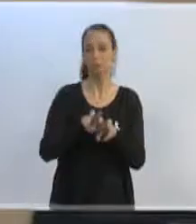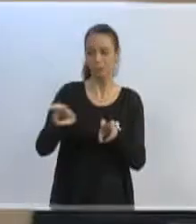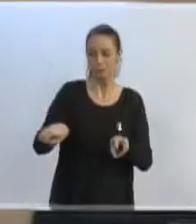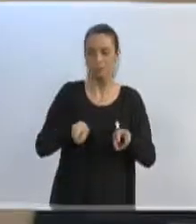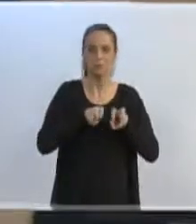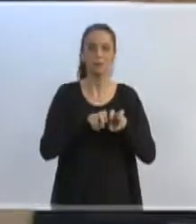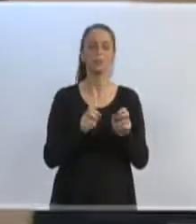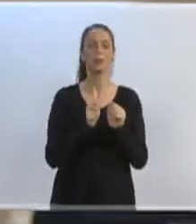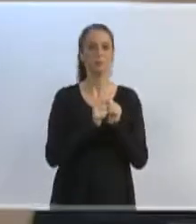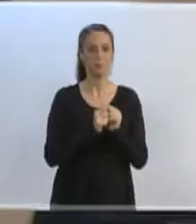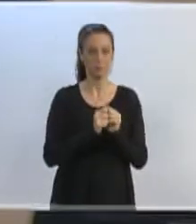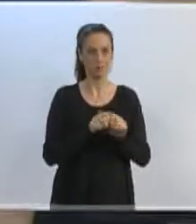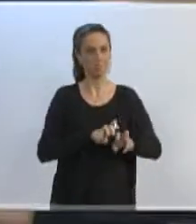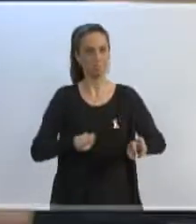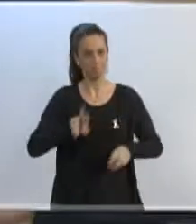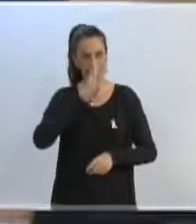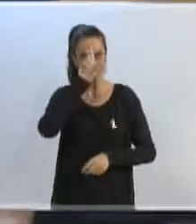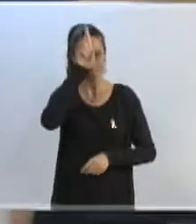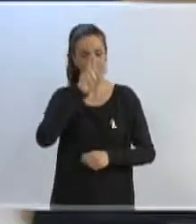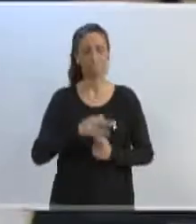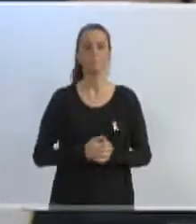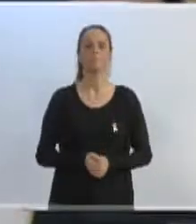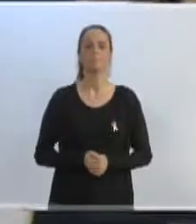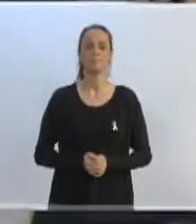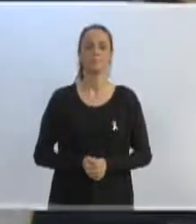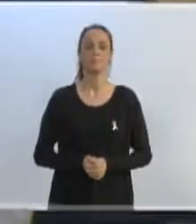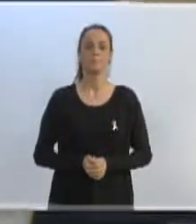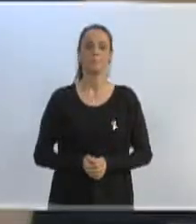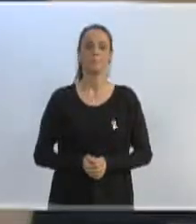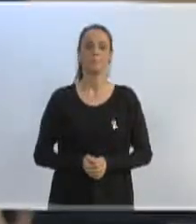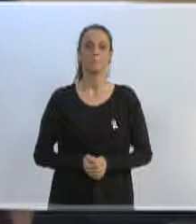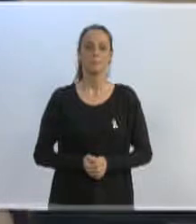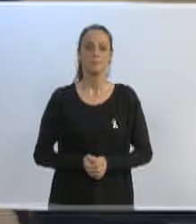assento aqui na mesa dos vereadores.